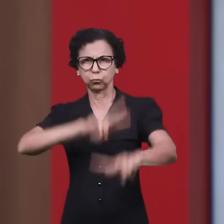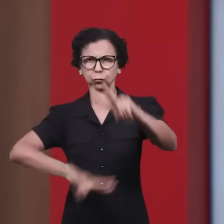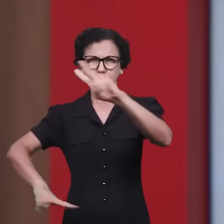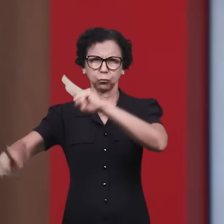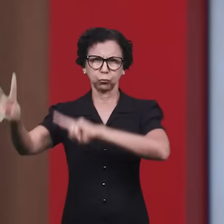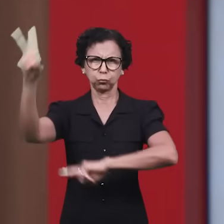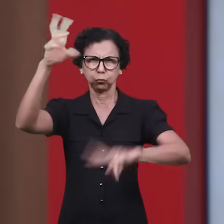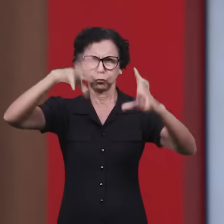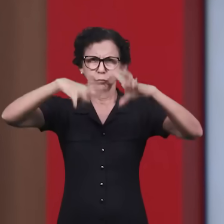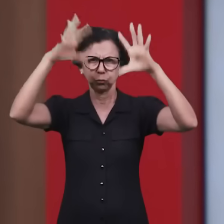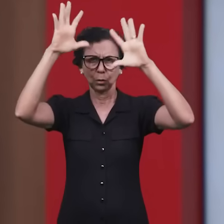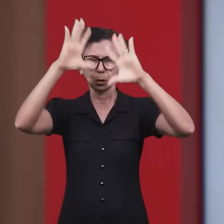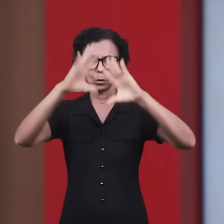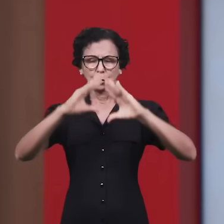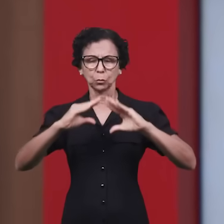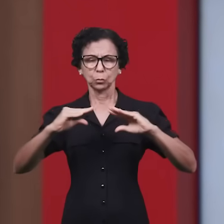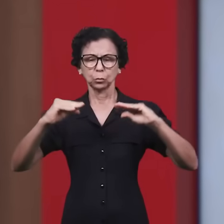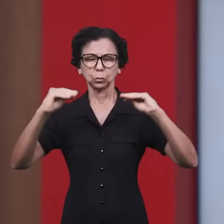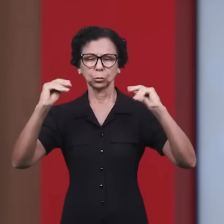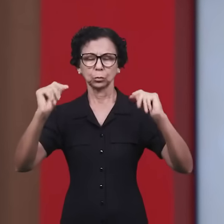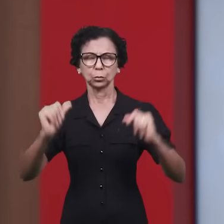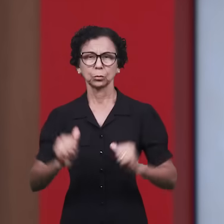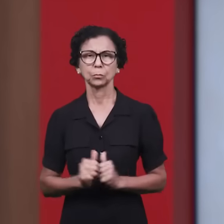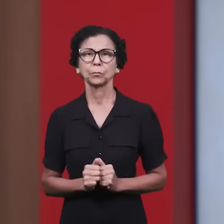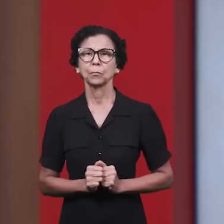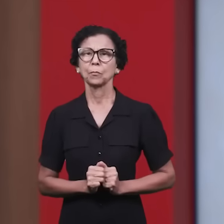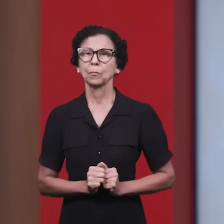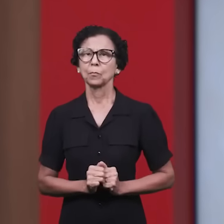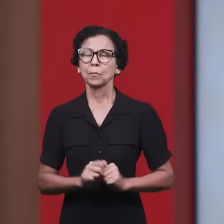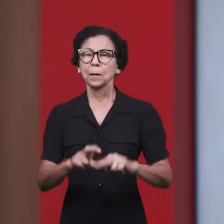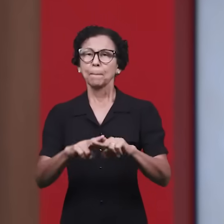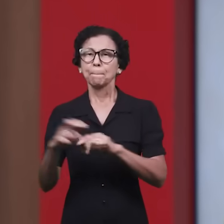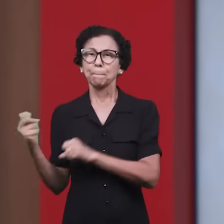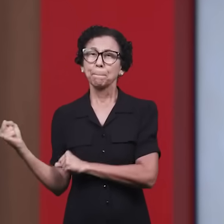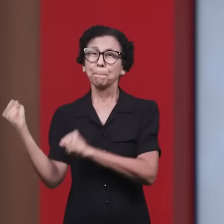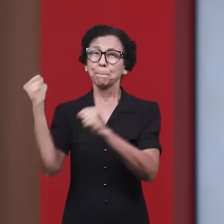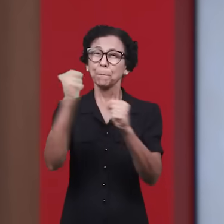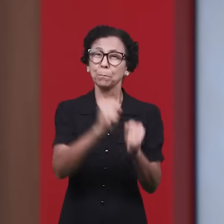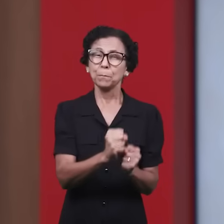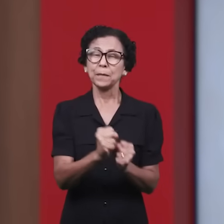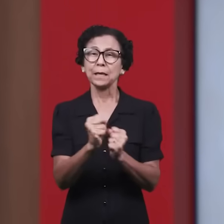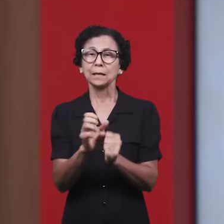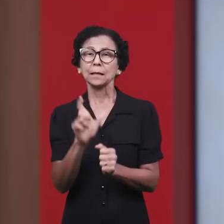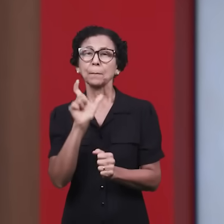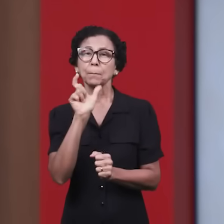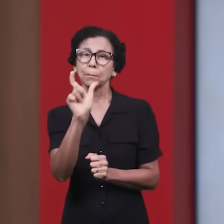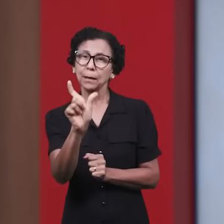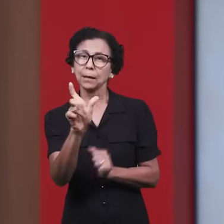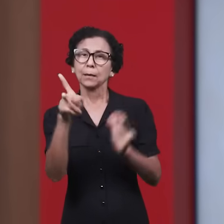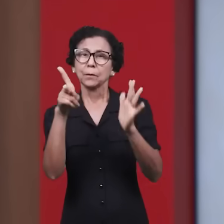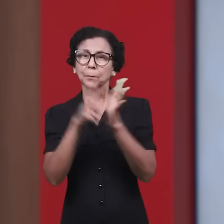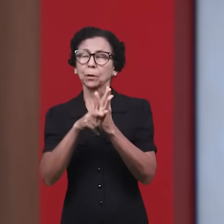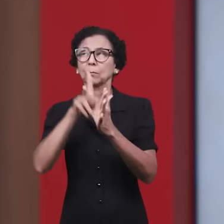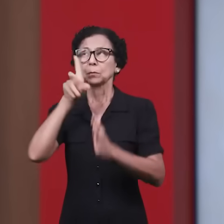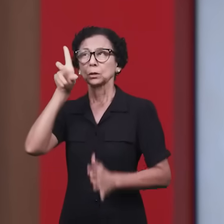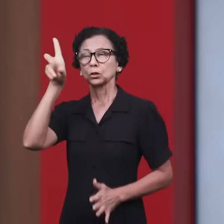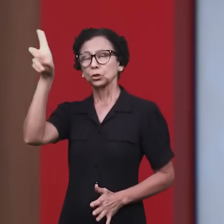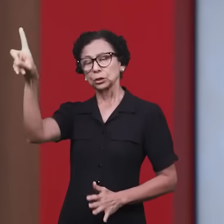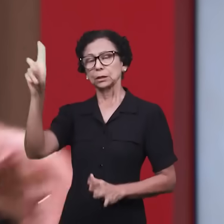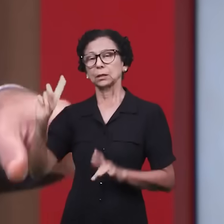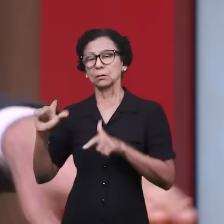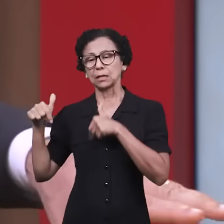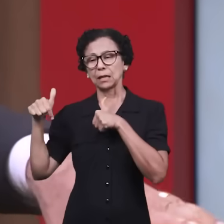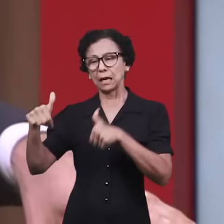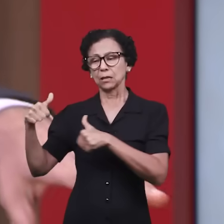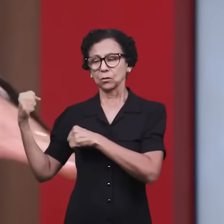da palavra. Então é esta palavra é que é vida, palavra viva em nós. Ou seja, não apenas a palavra da vida, mas é a que traz vida,